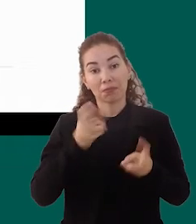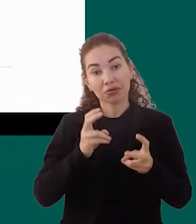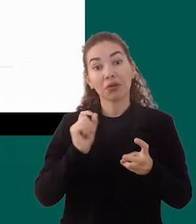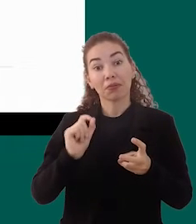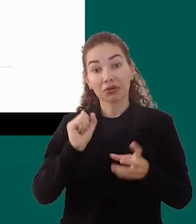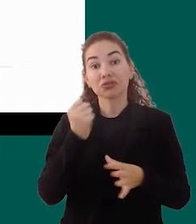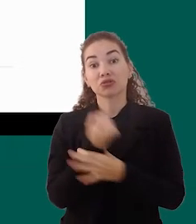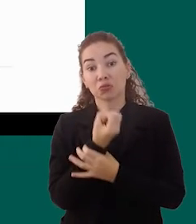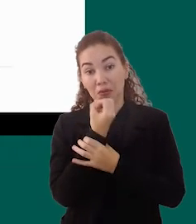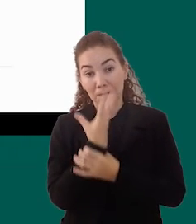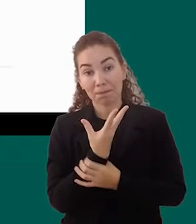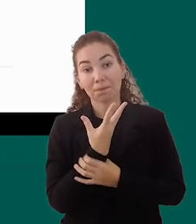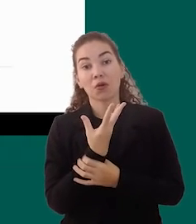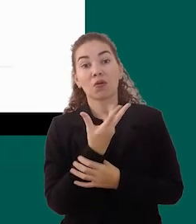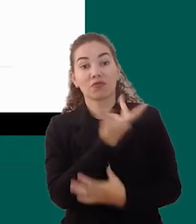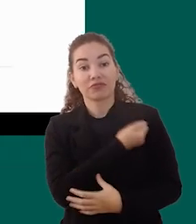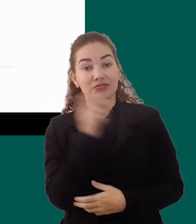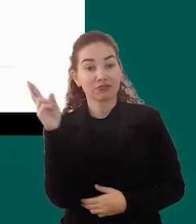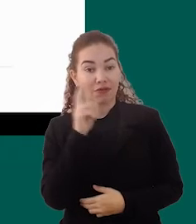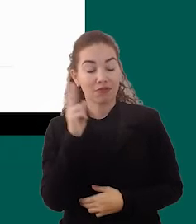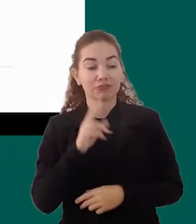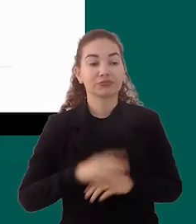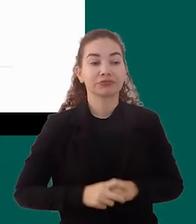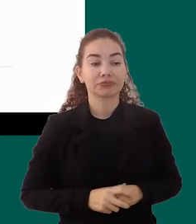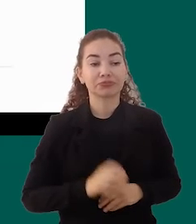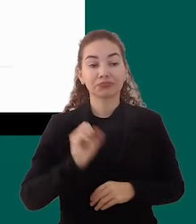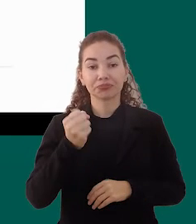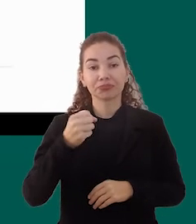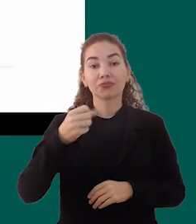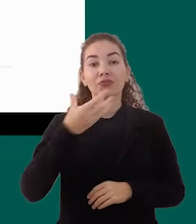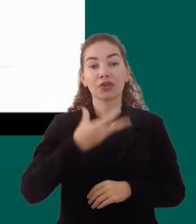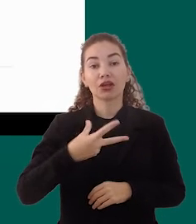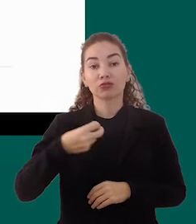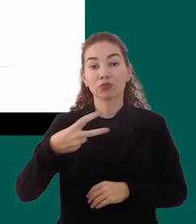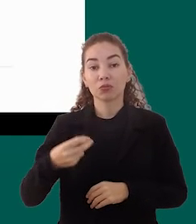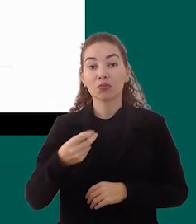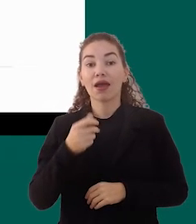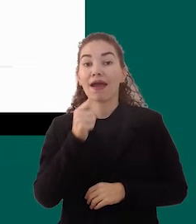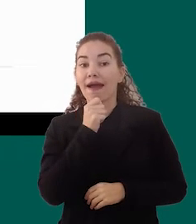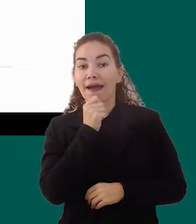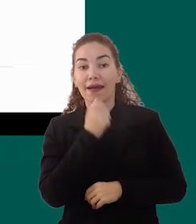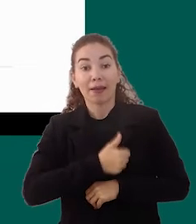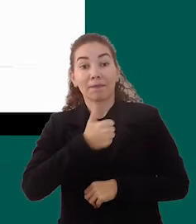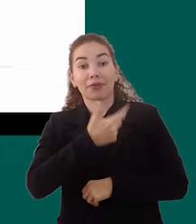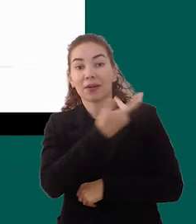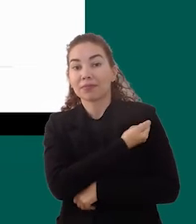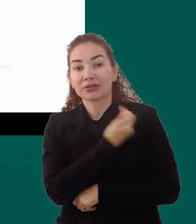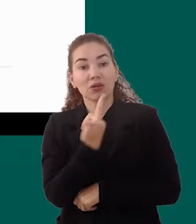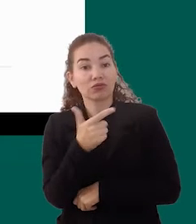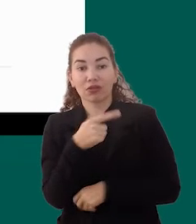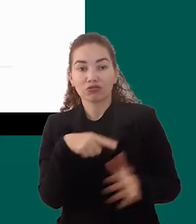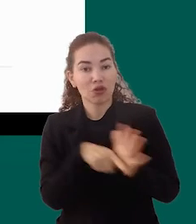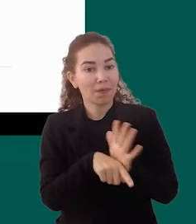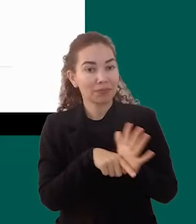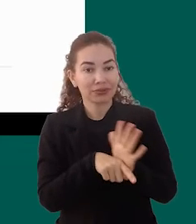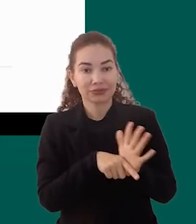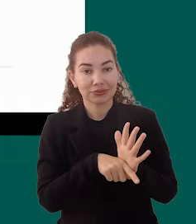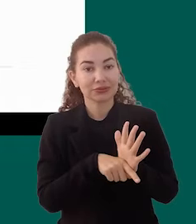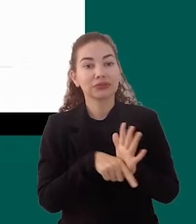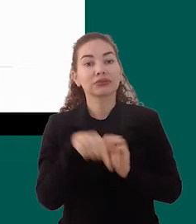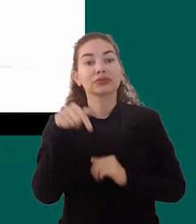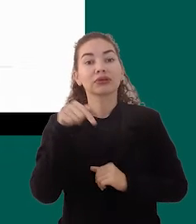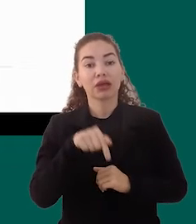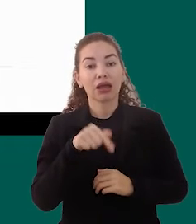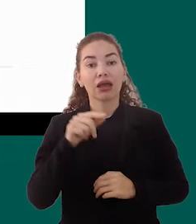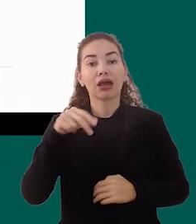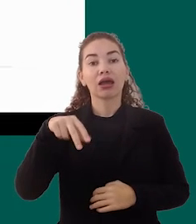bastante eficaz. Em 8 de dezembro de 2020, aí sim, em Londres, a primeira aplicação não experimental, fora de estudos, de um produto vacinal contra a